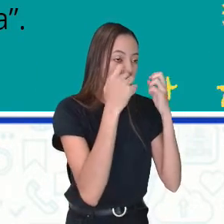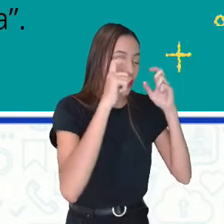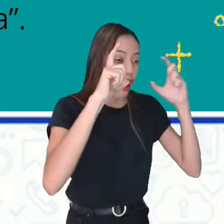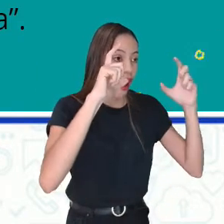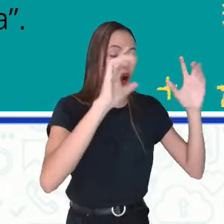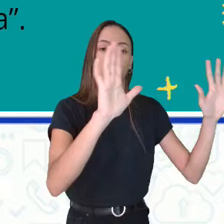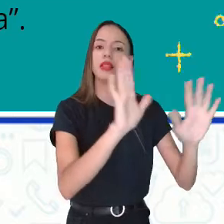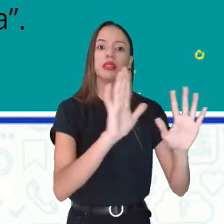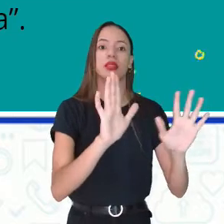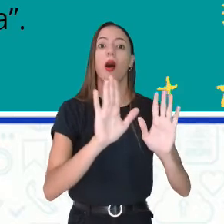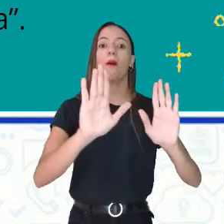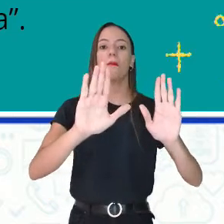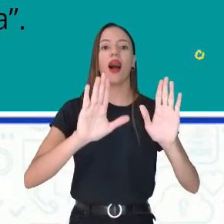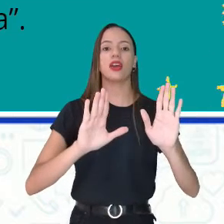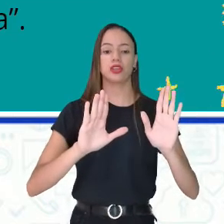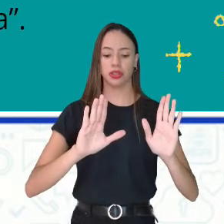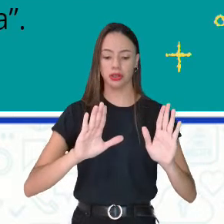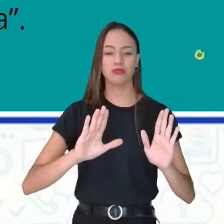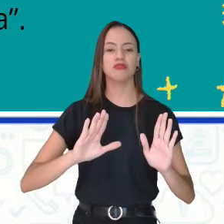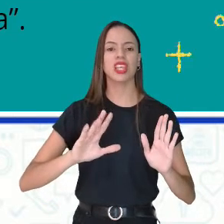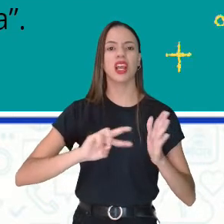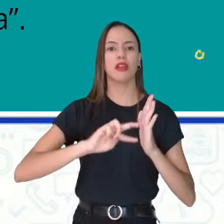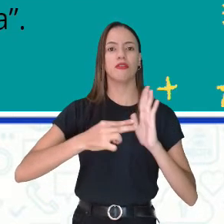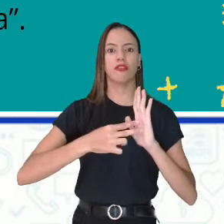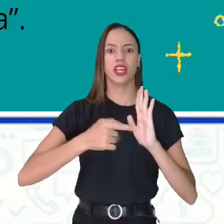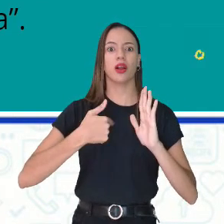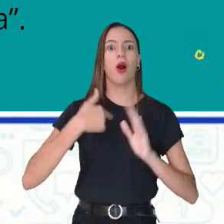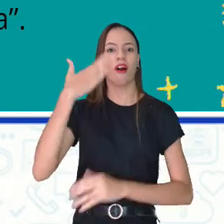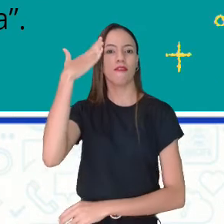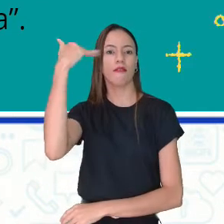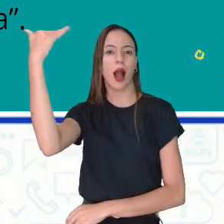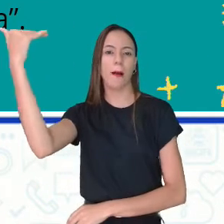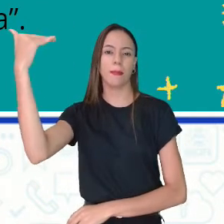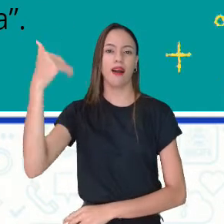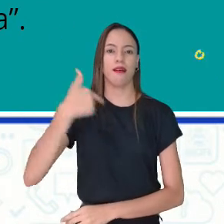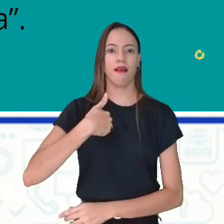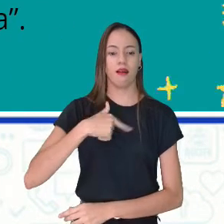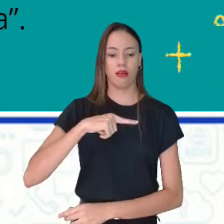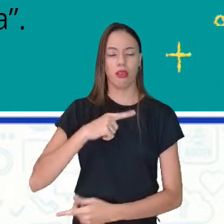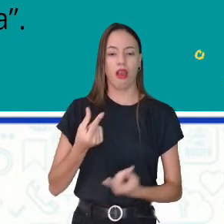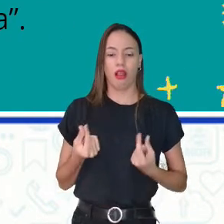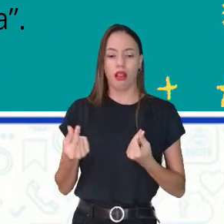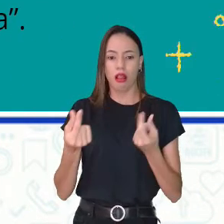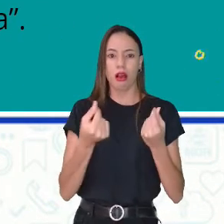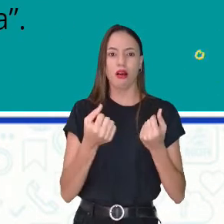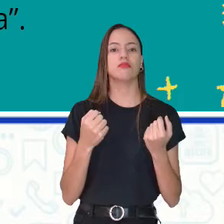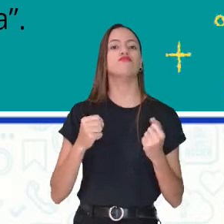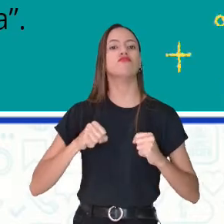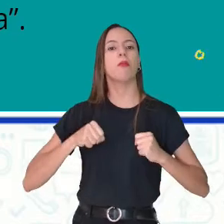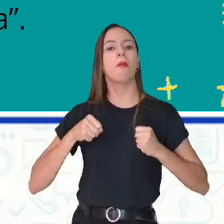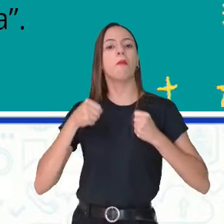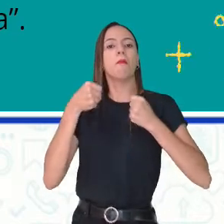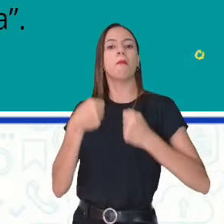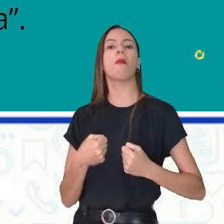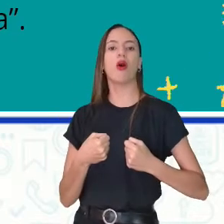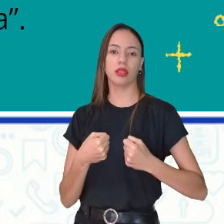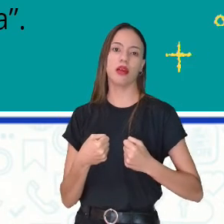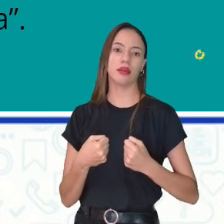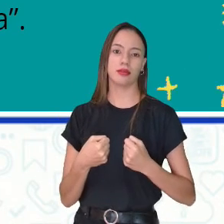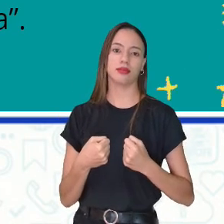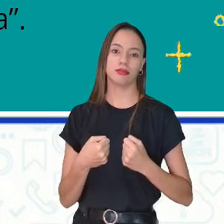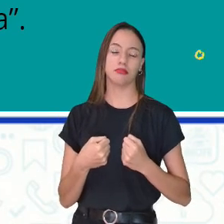prestígio decorrente dela, a fama, não é? O auge, o poder em si. Então é